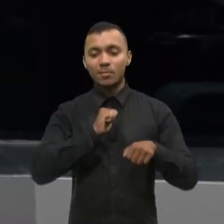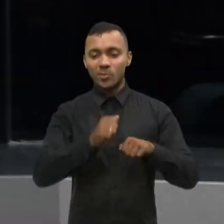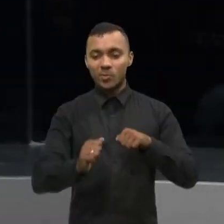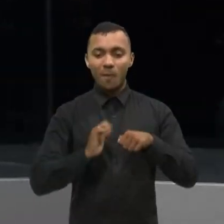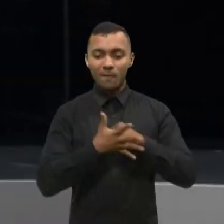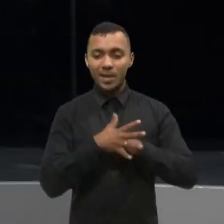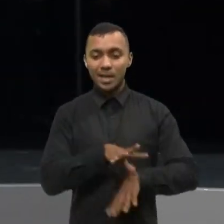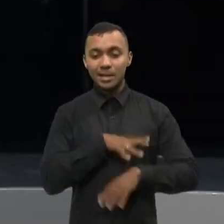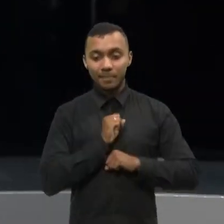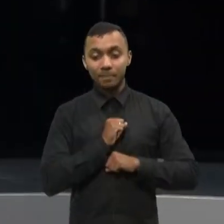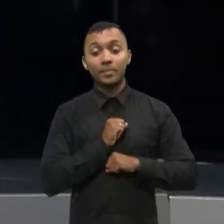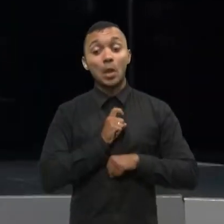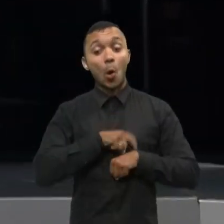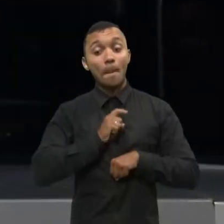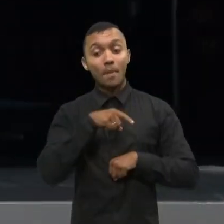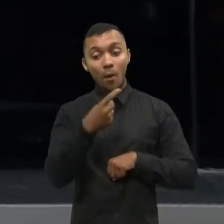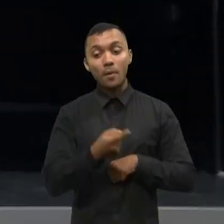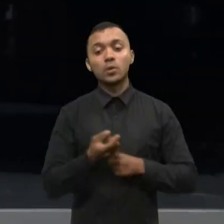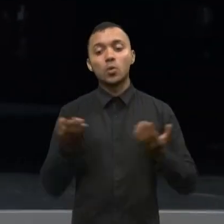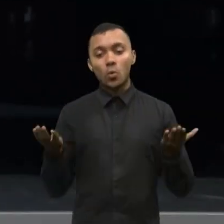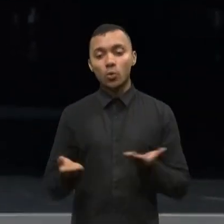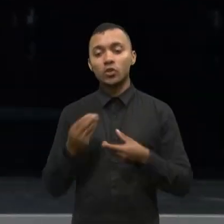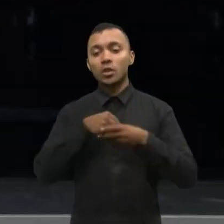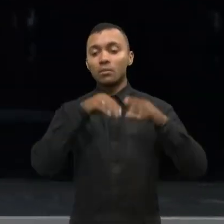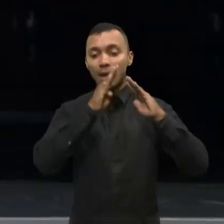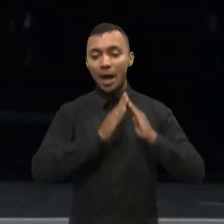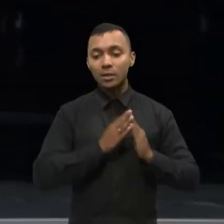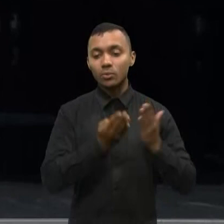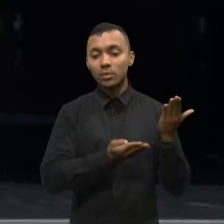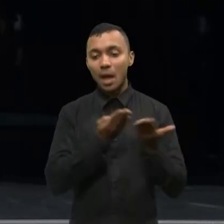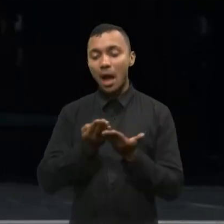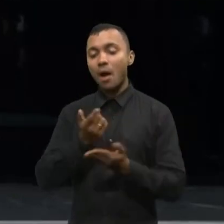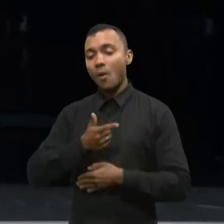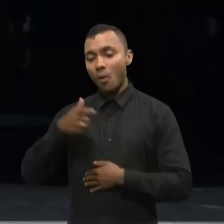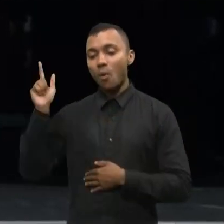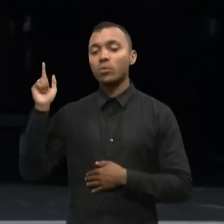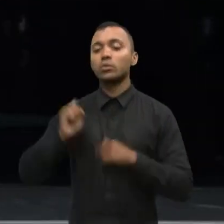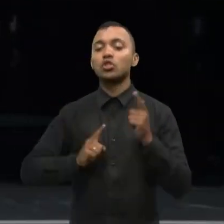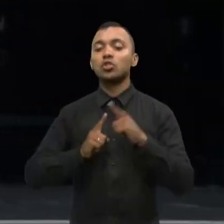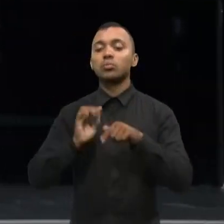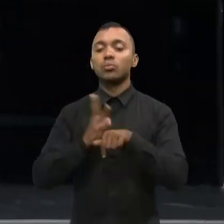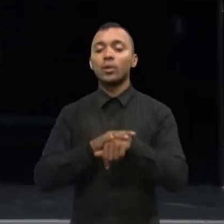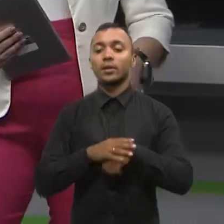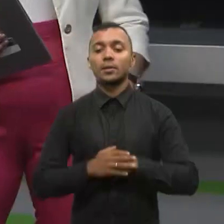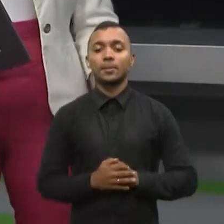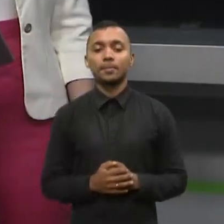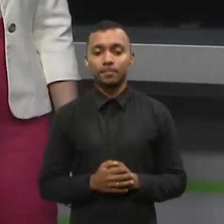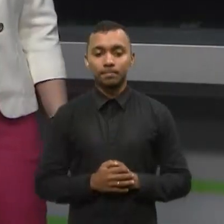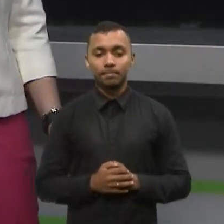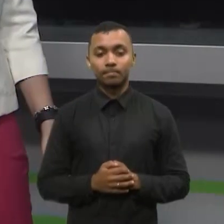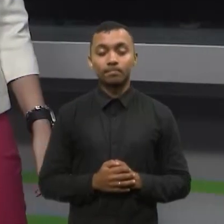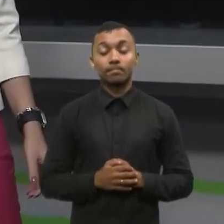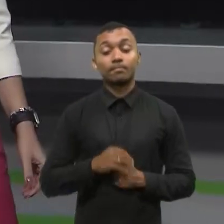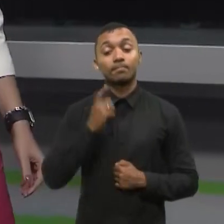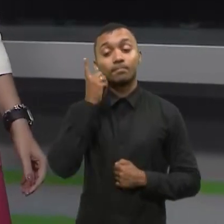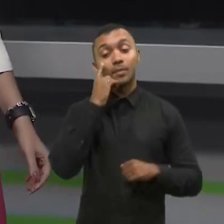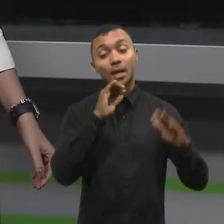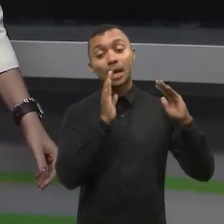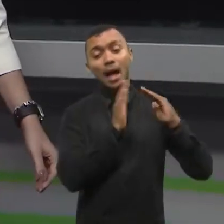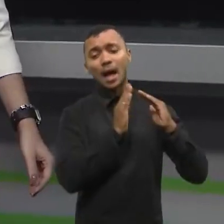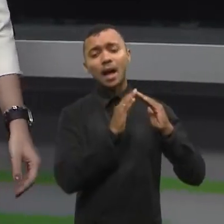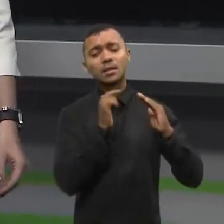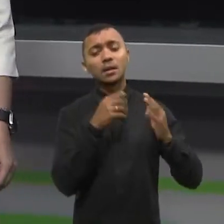o equipamento atende pessoas com outras patologias ou comorbidades. Saiba como a casa funciona